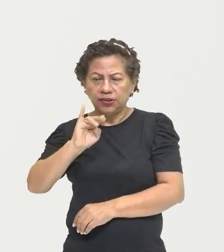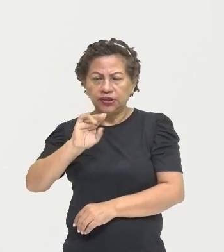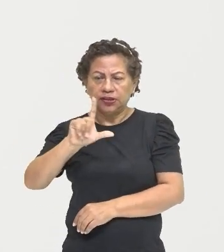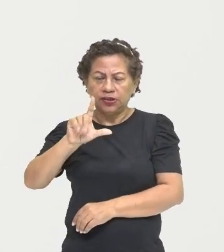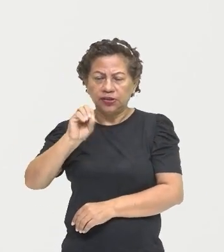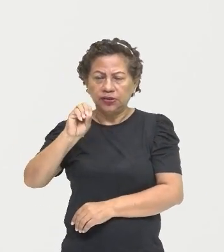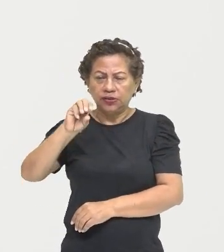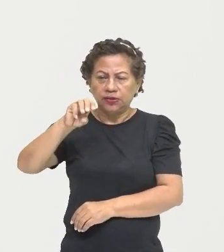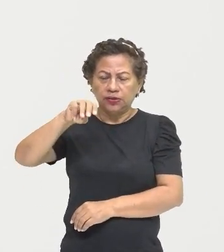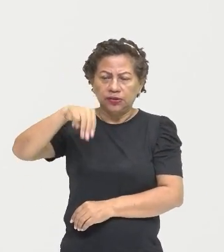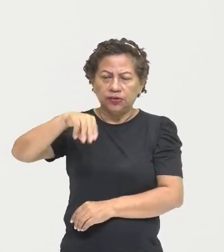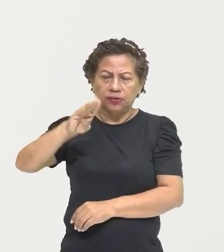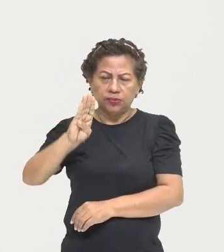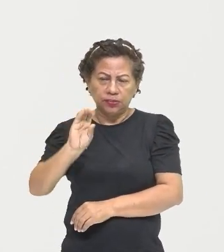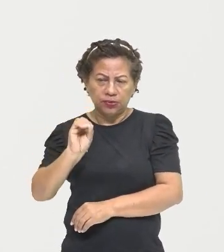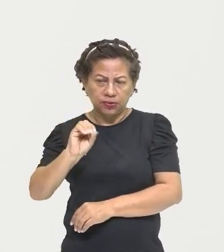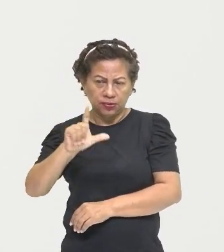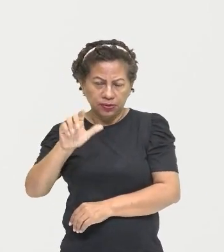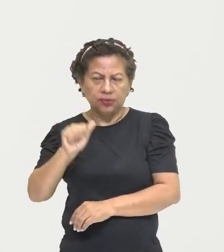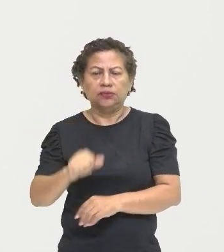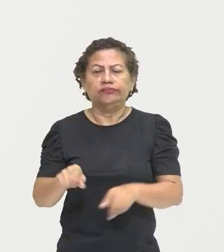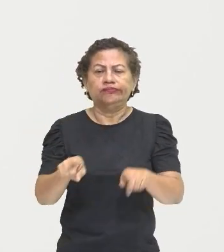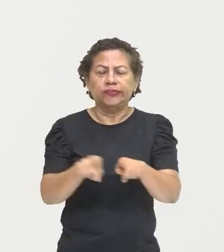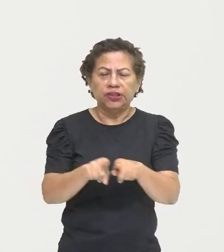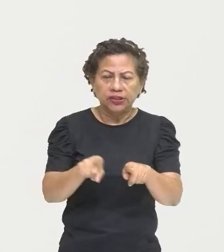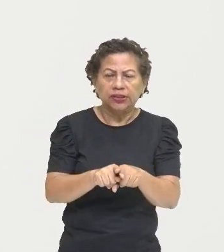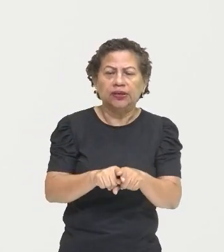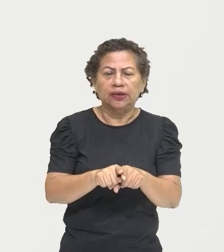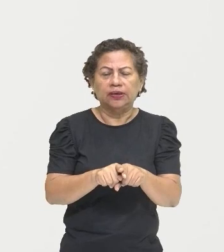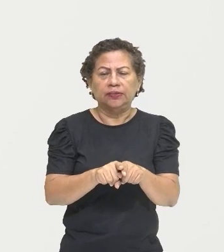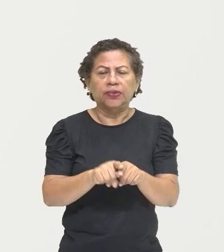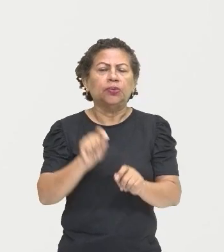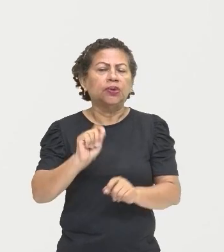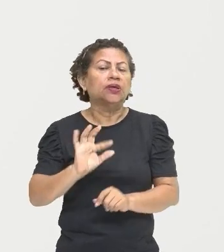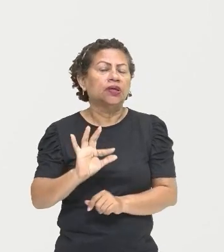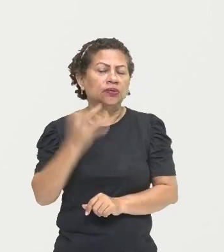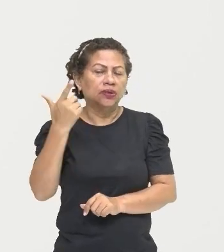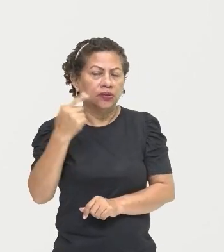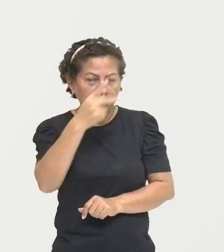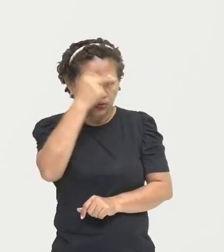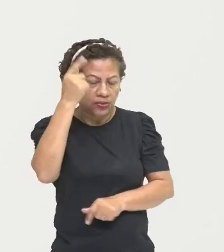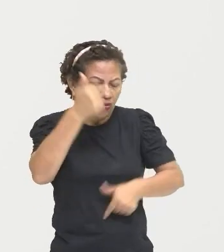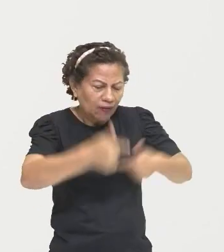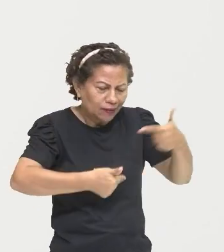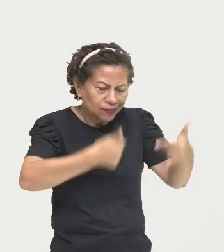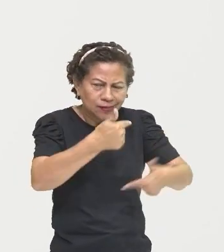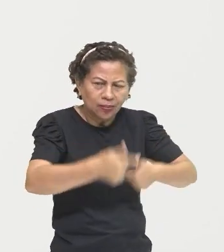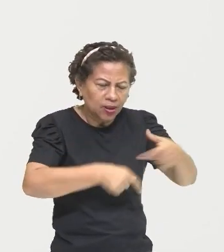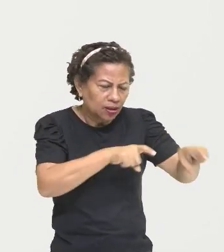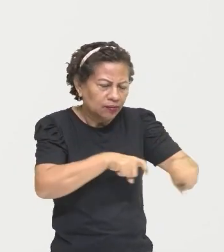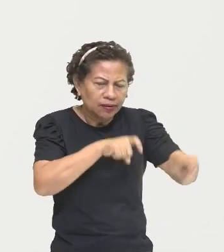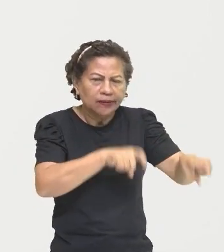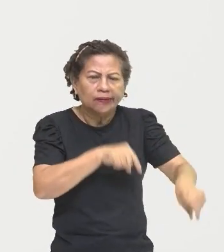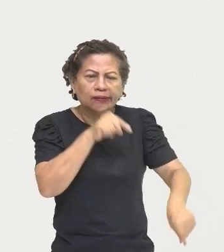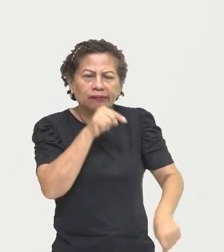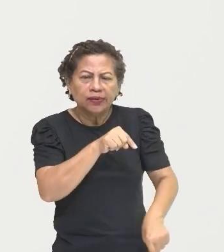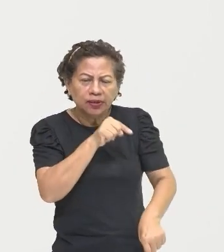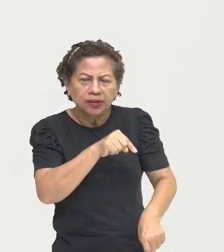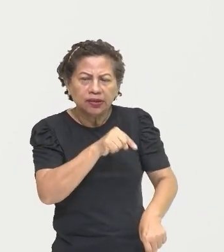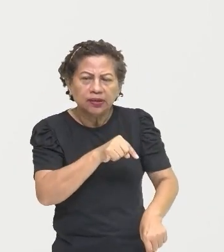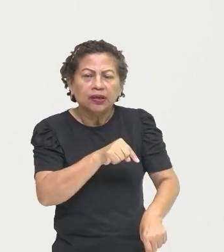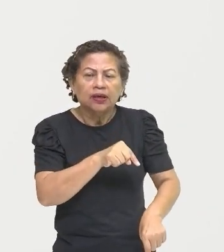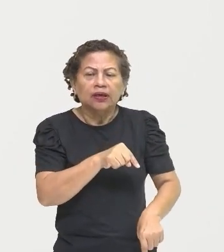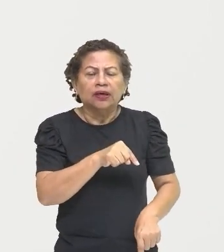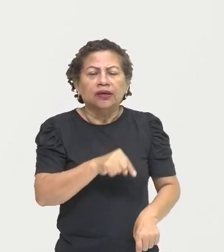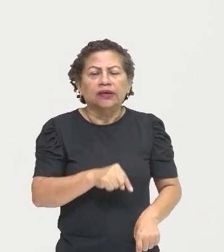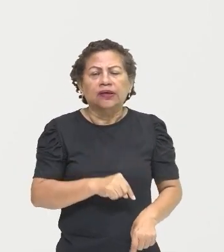dos assassinos dos trabalhadores rurais. E olha, nesse processo de redemocratização, nós tivemos assim